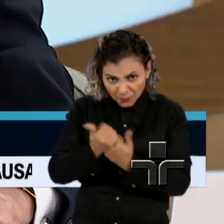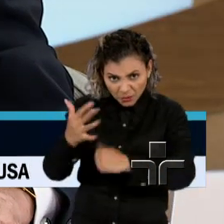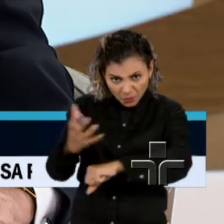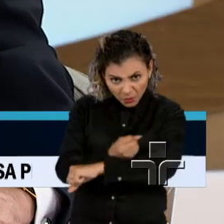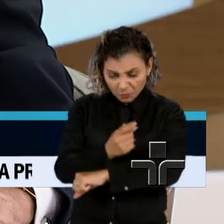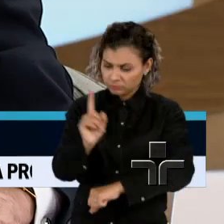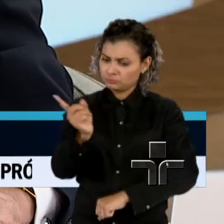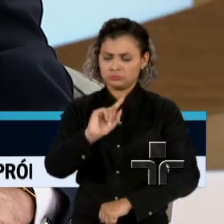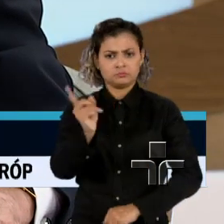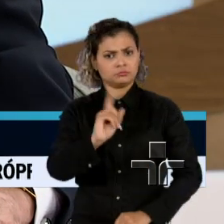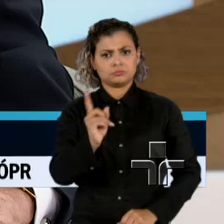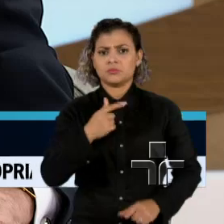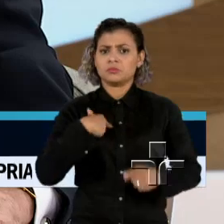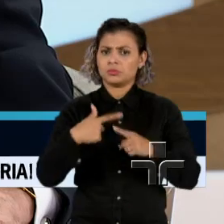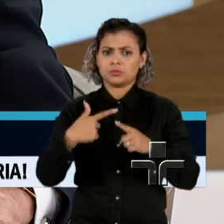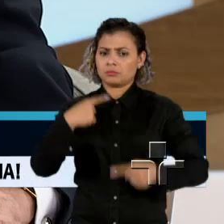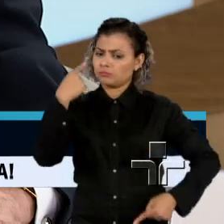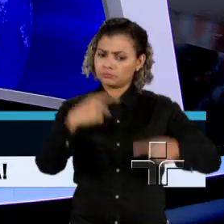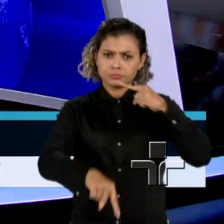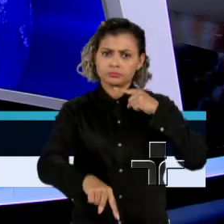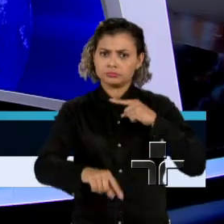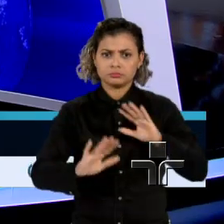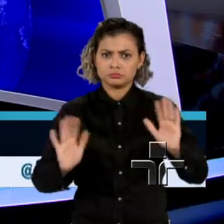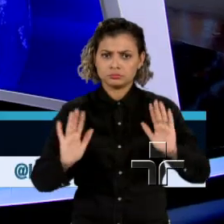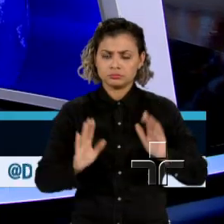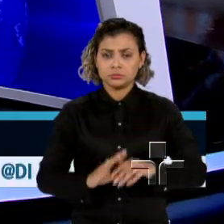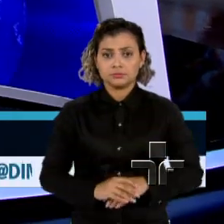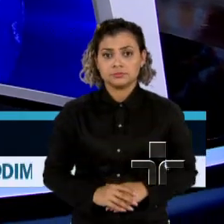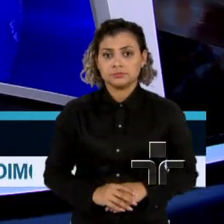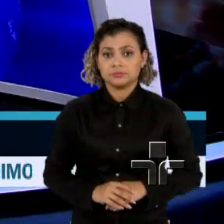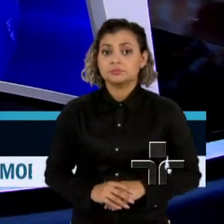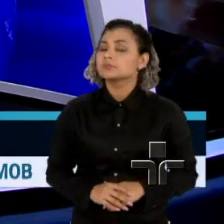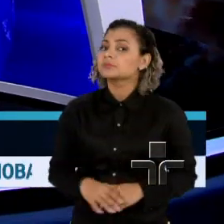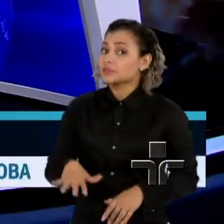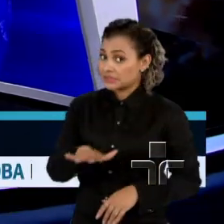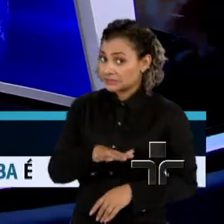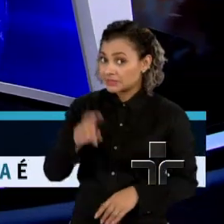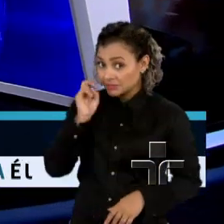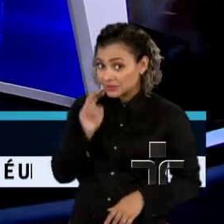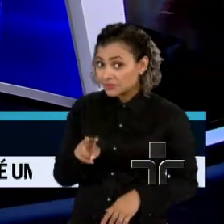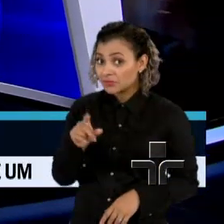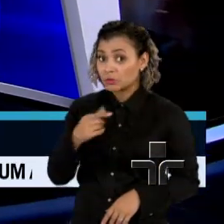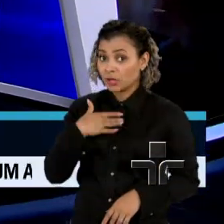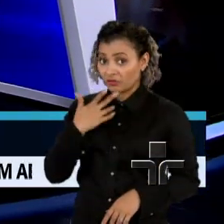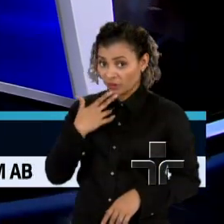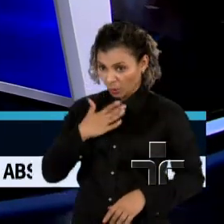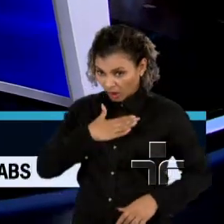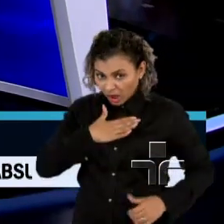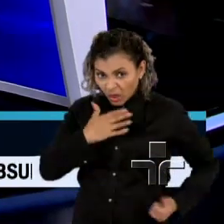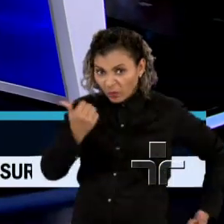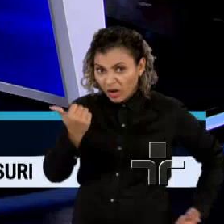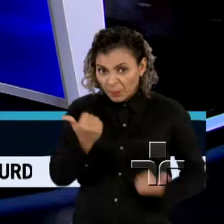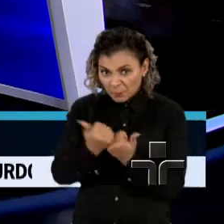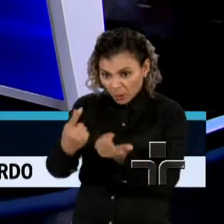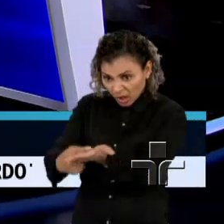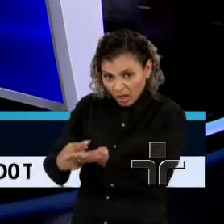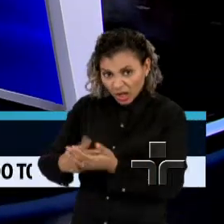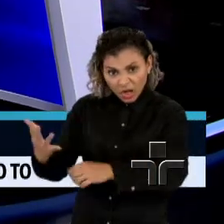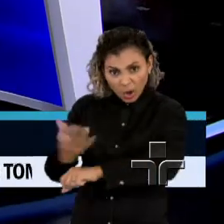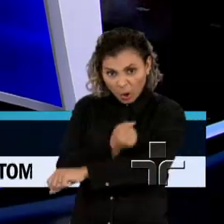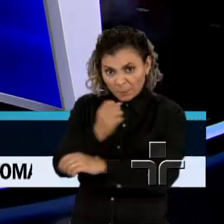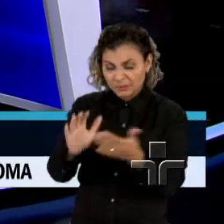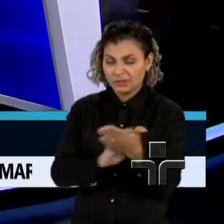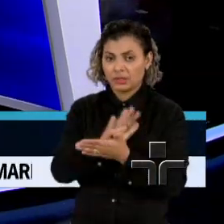mal no governo. Senes, como vimos aí, ele disse que não poderia ser articulador de um golpe.